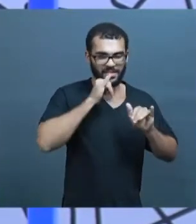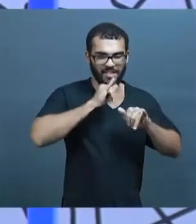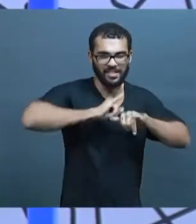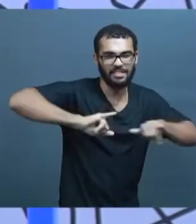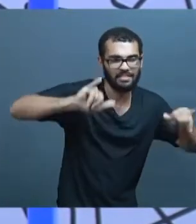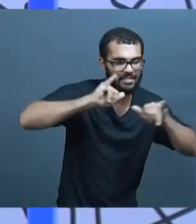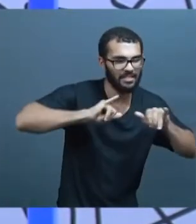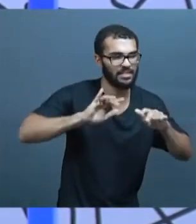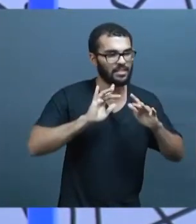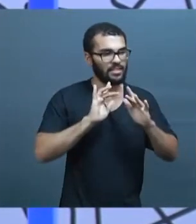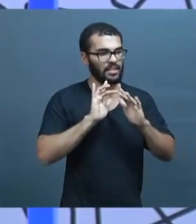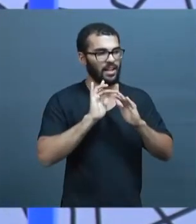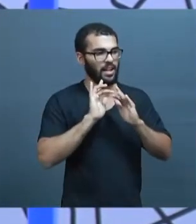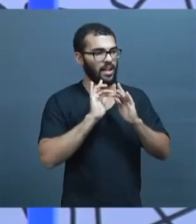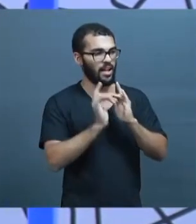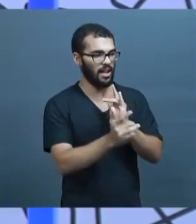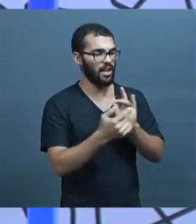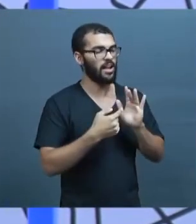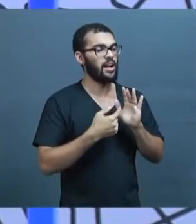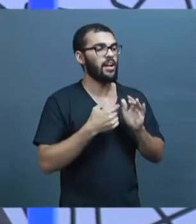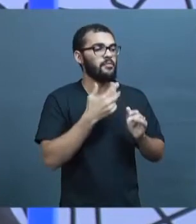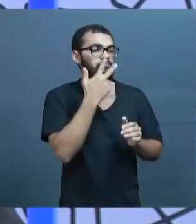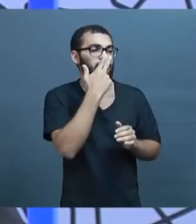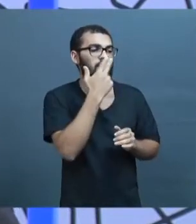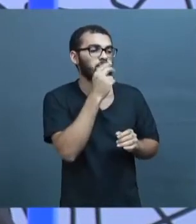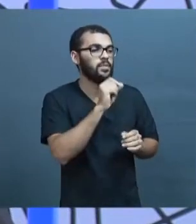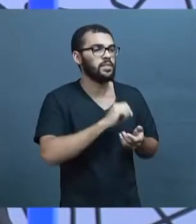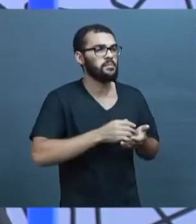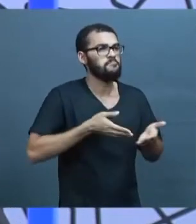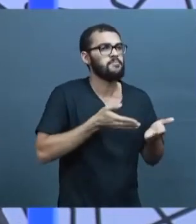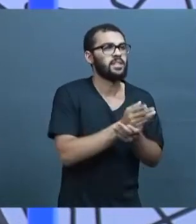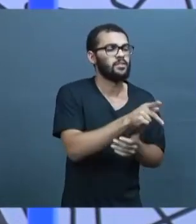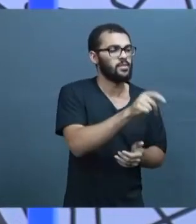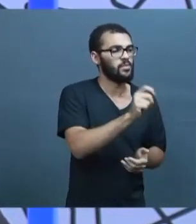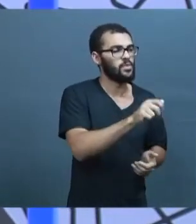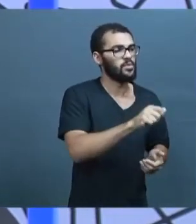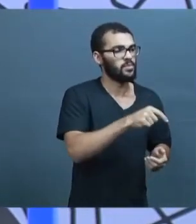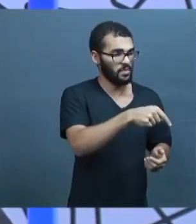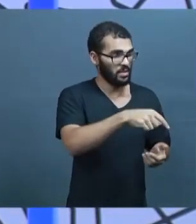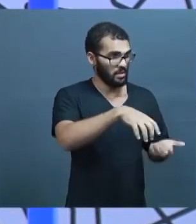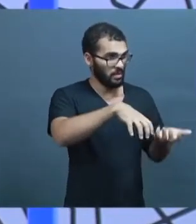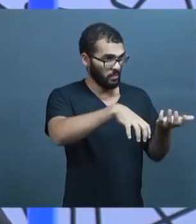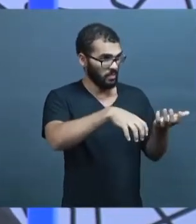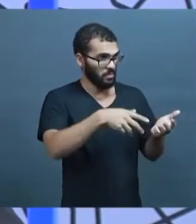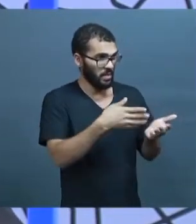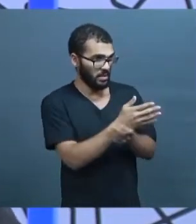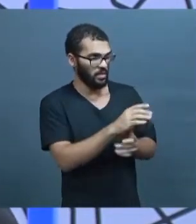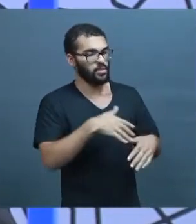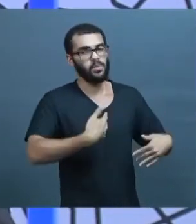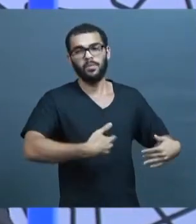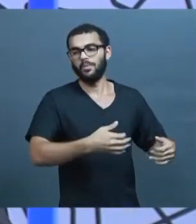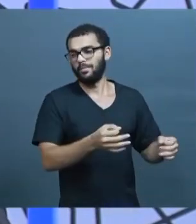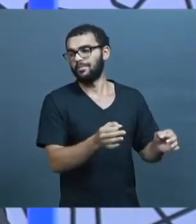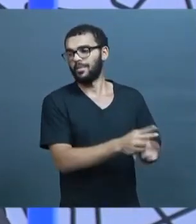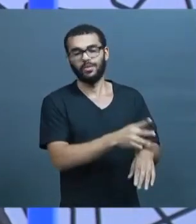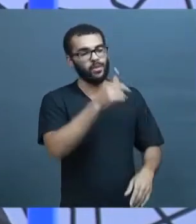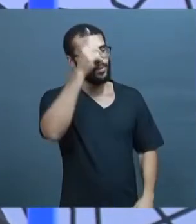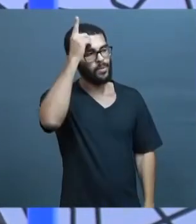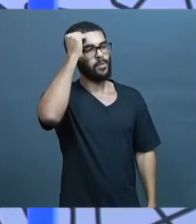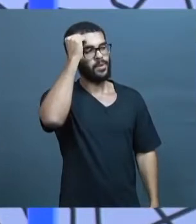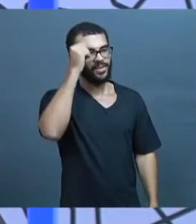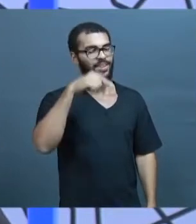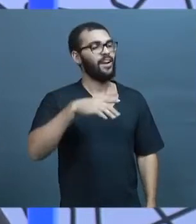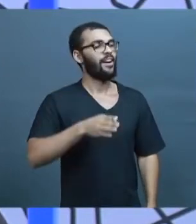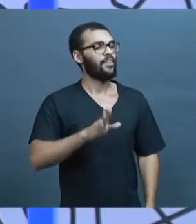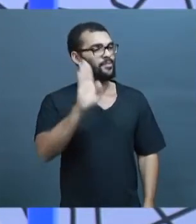a impressão que não. Essa reforma da Previdência passou no Congresso, amanhã o país vai estar crescendo 4%,